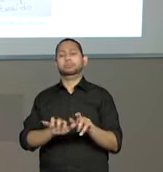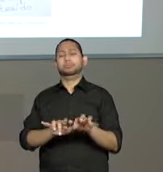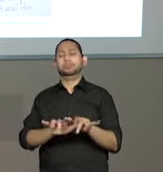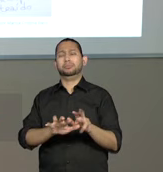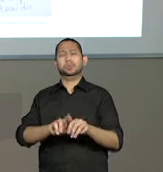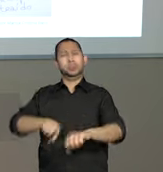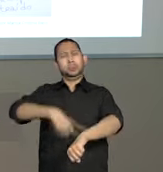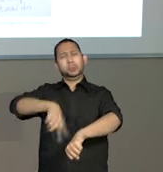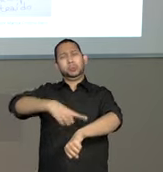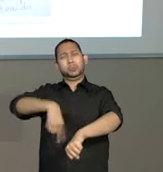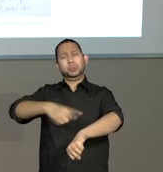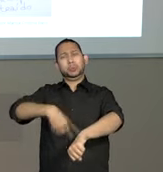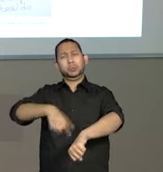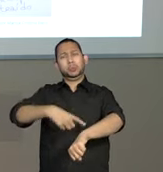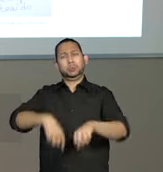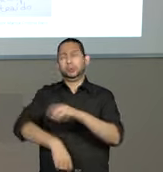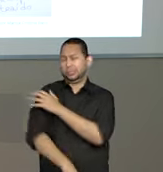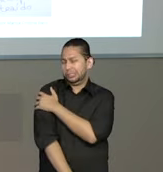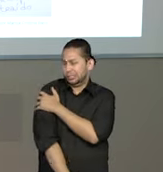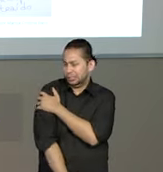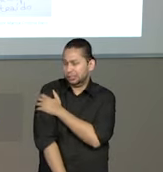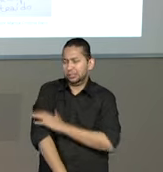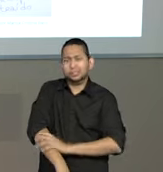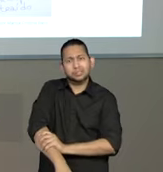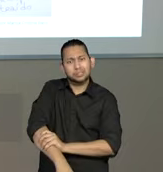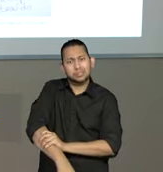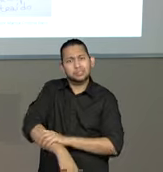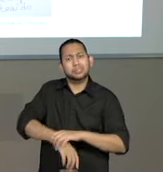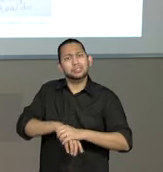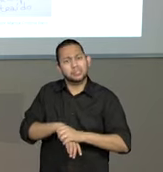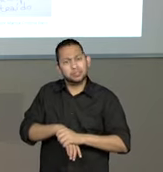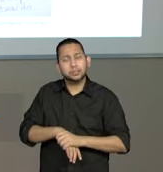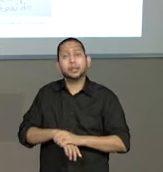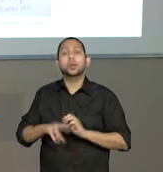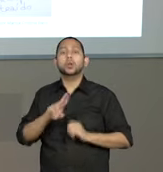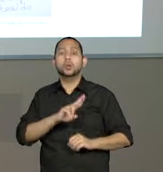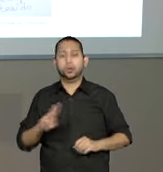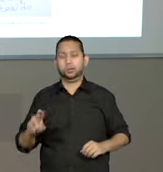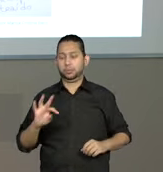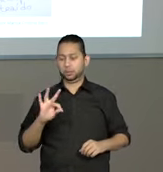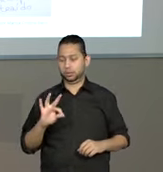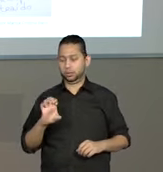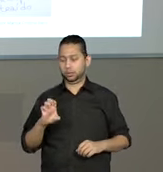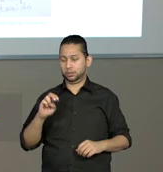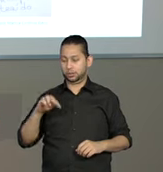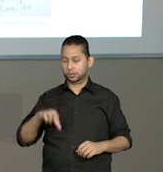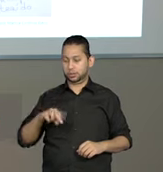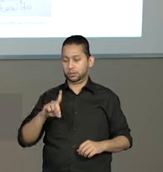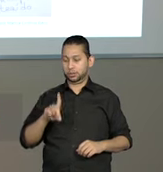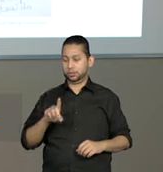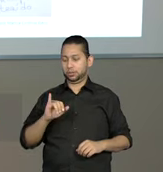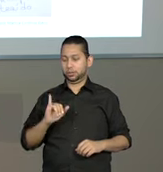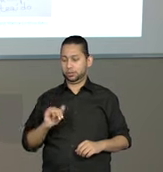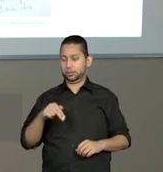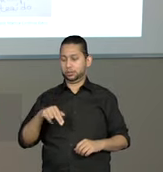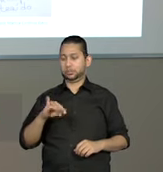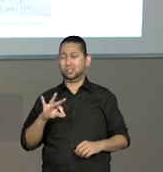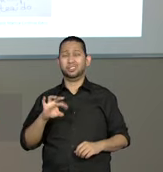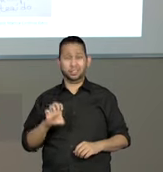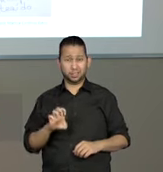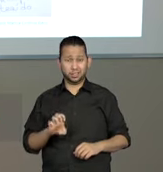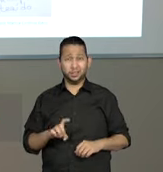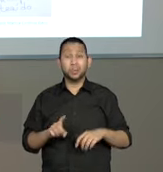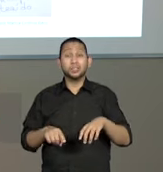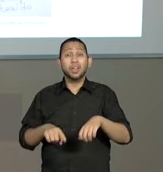tendinite. O que é essa tendinite? Você usou demais esses tendões aqui, ó, tem que fazer muitos